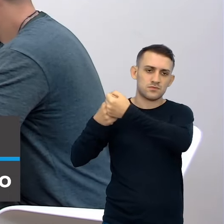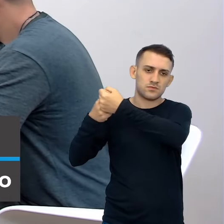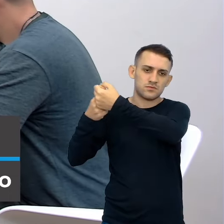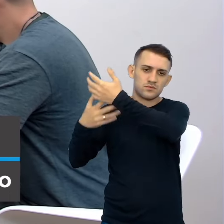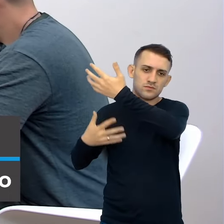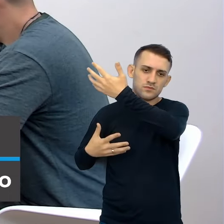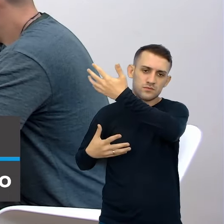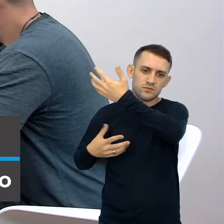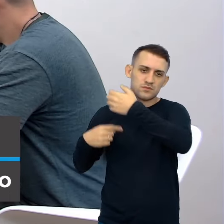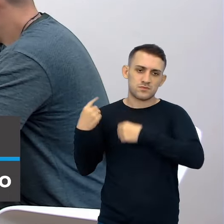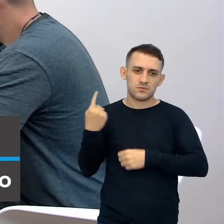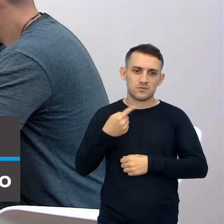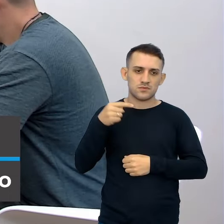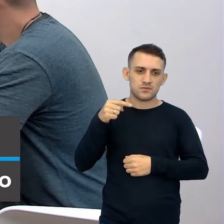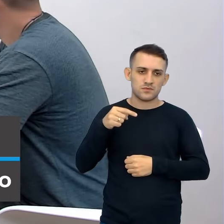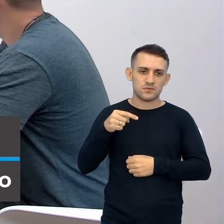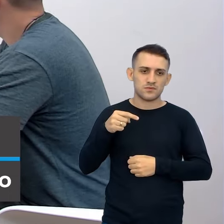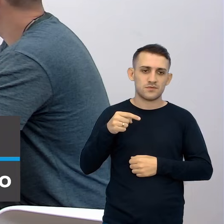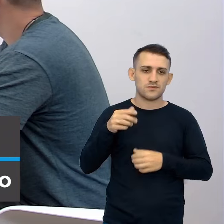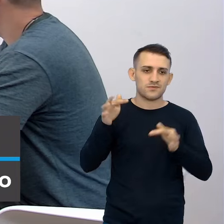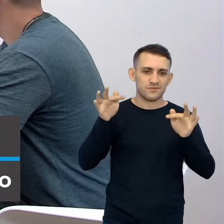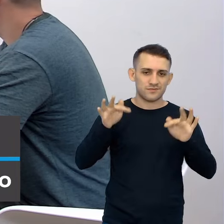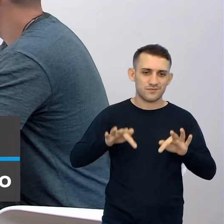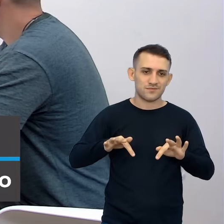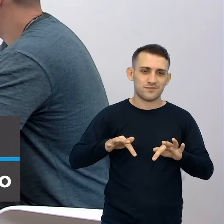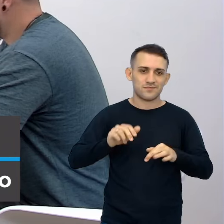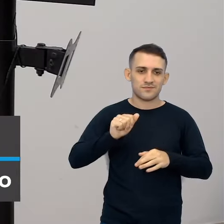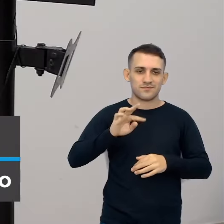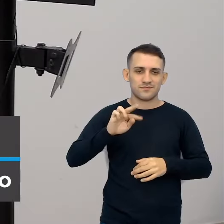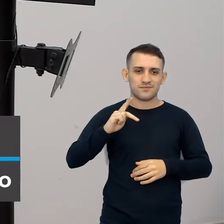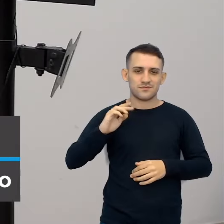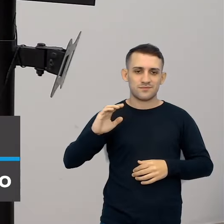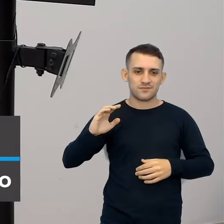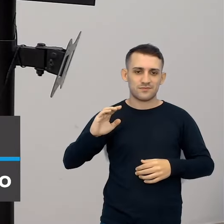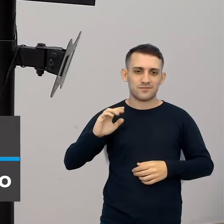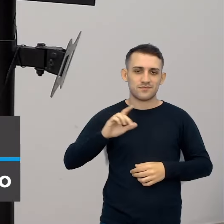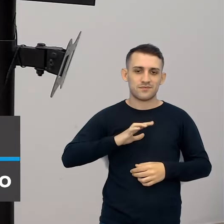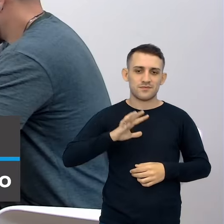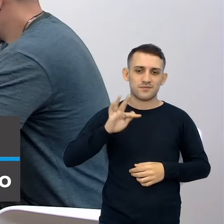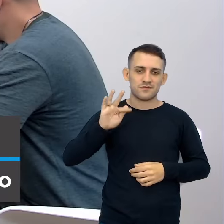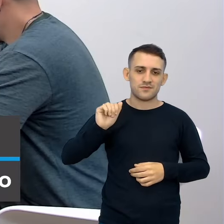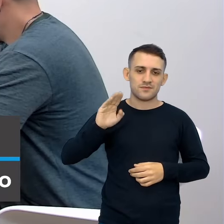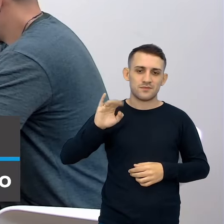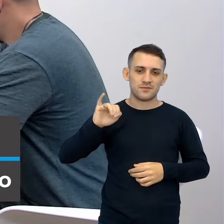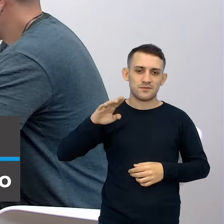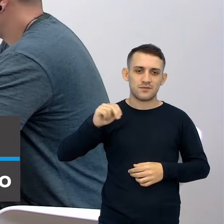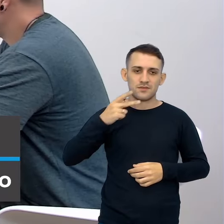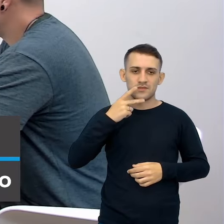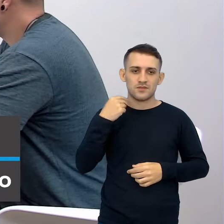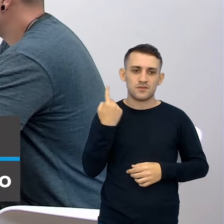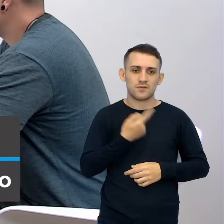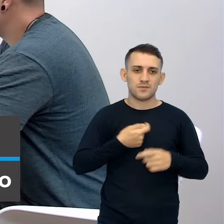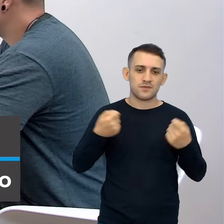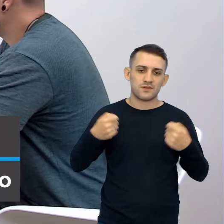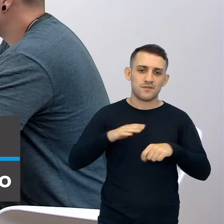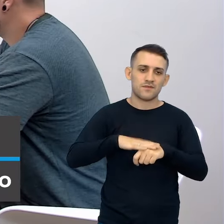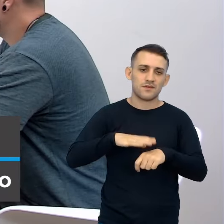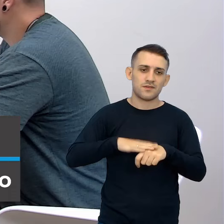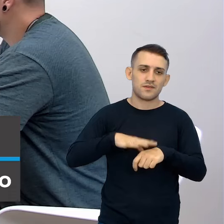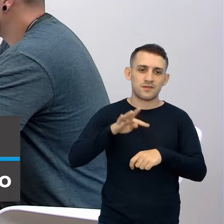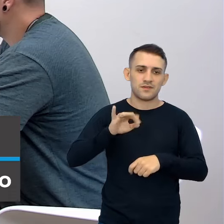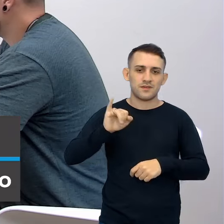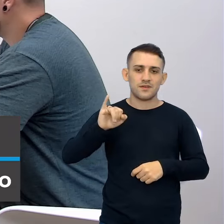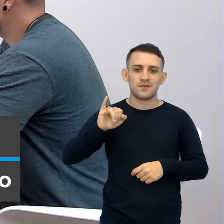lá no finalzinho, já há menos de 2 minutos. Nossa, passou rápido. A Fabiana está falando assim, vamos ter que fazer TI. Não, Fabiana,